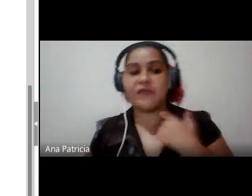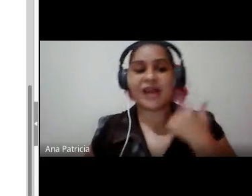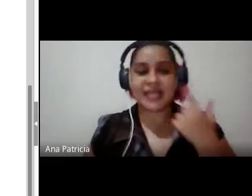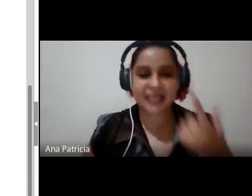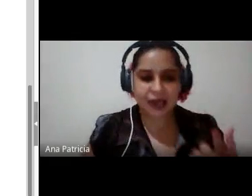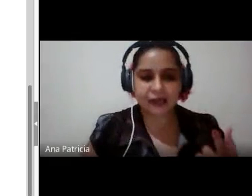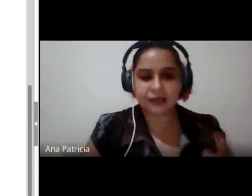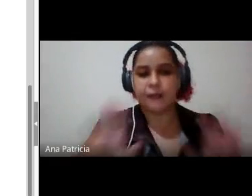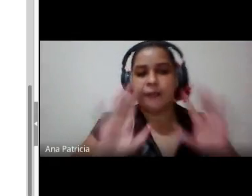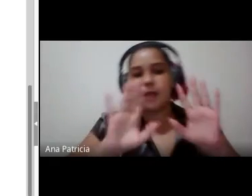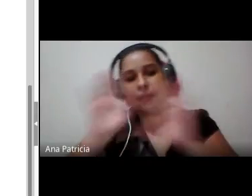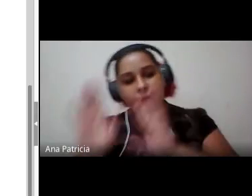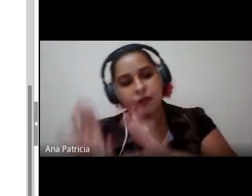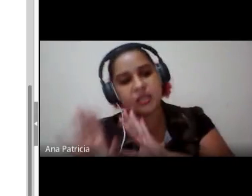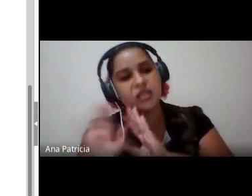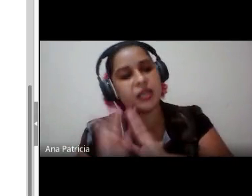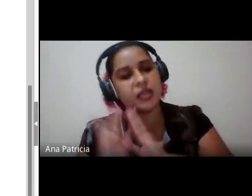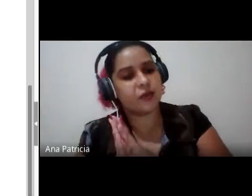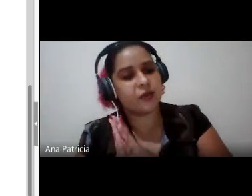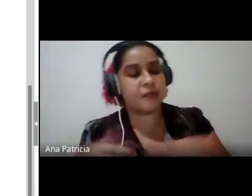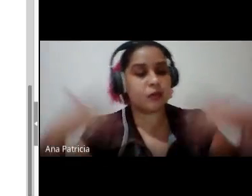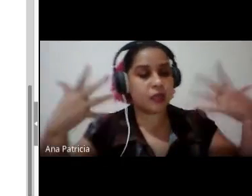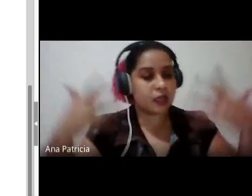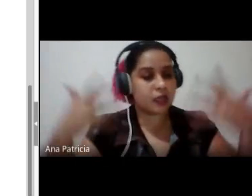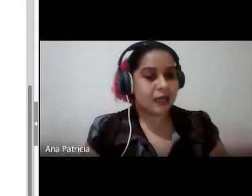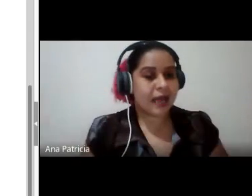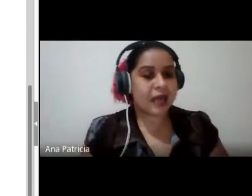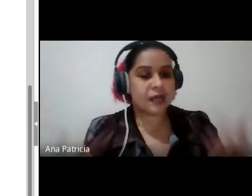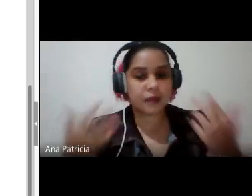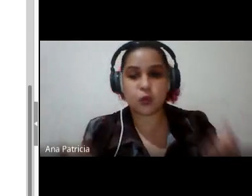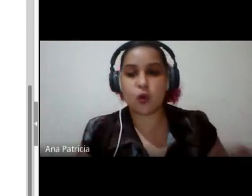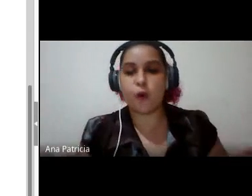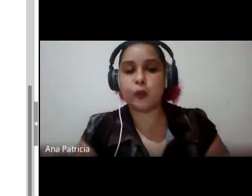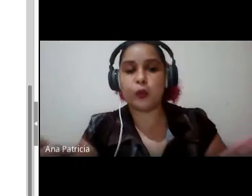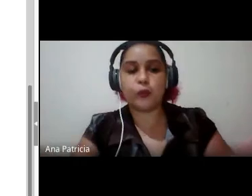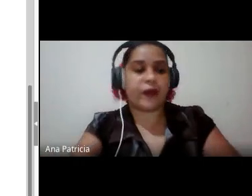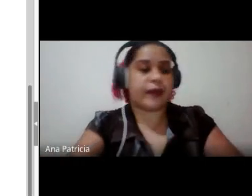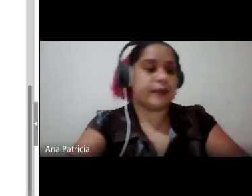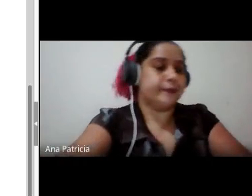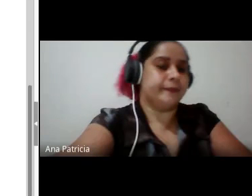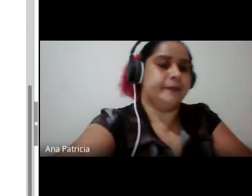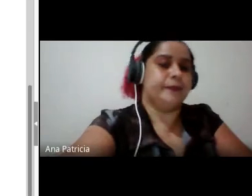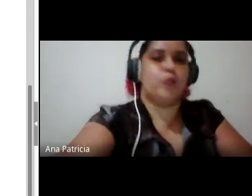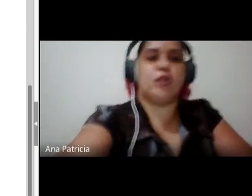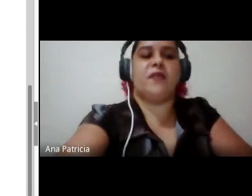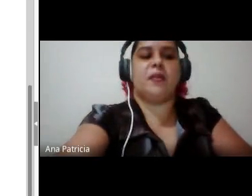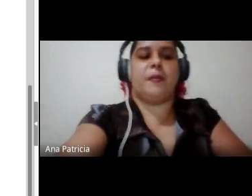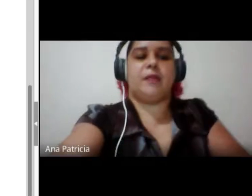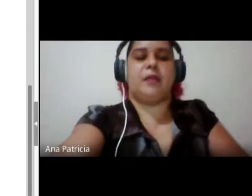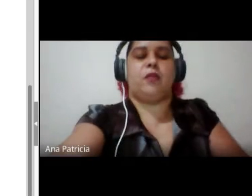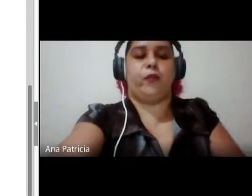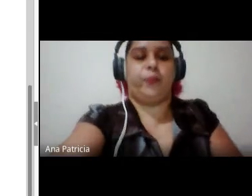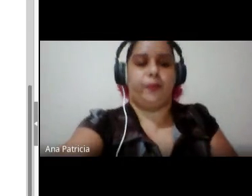expressões faciais. Mas é bom vocês terem esse conhecimento que na Libras o corpo todo fala. Deixa eu puxar de volta para perto